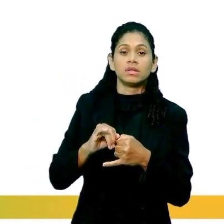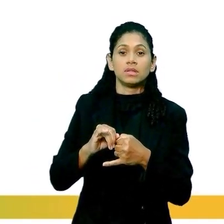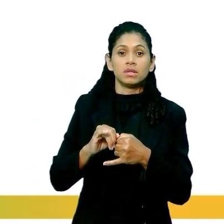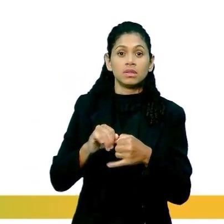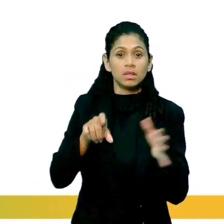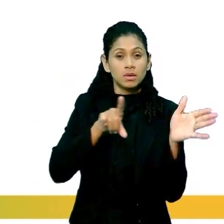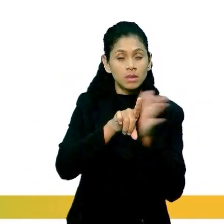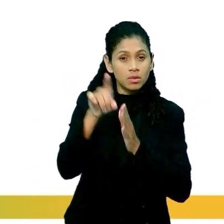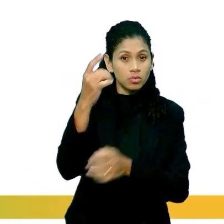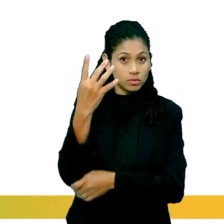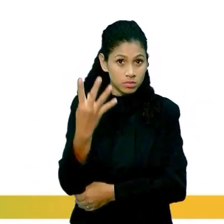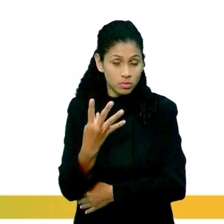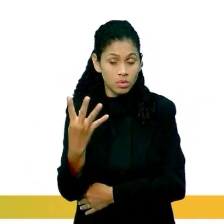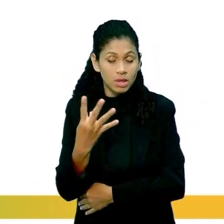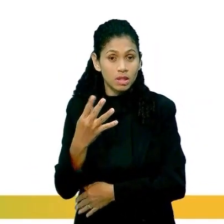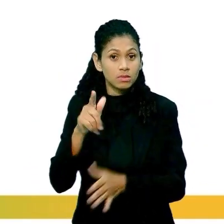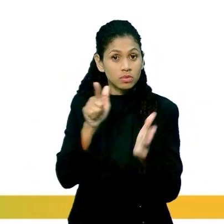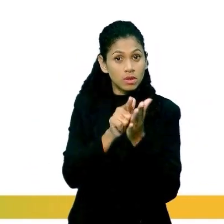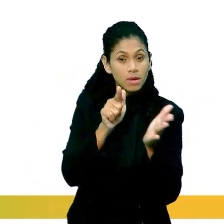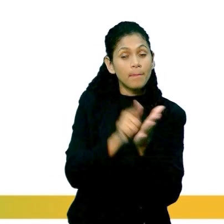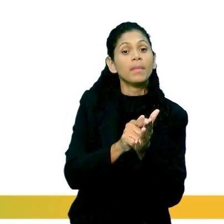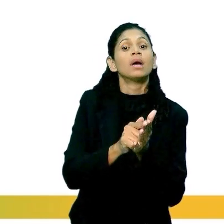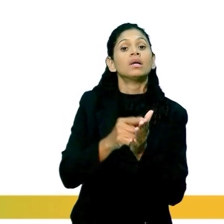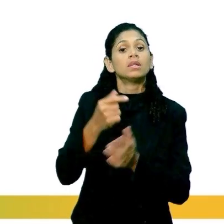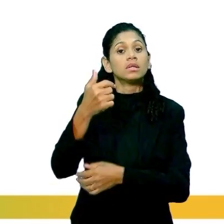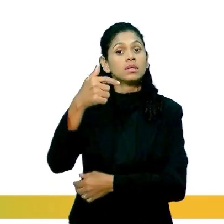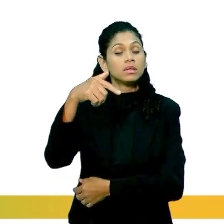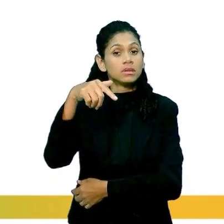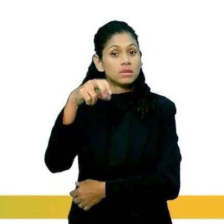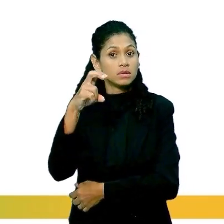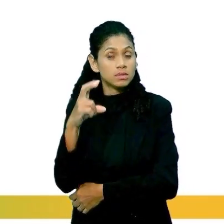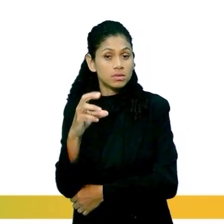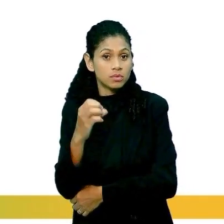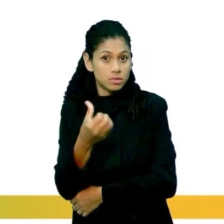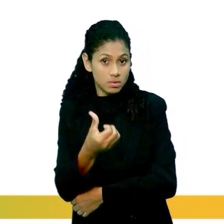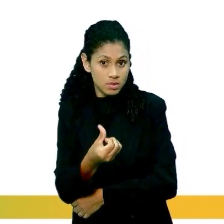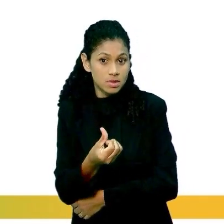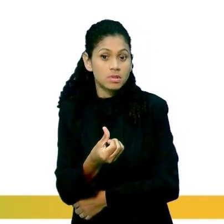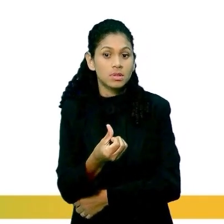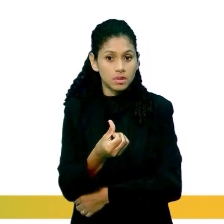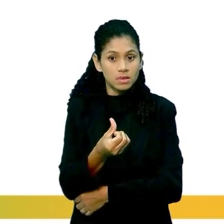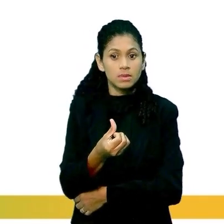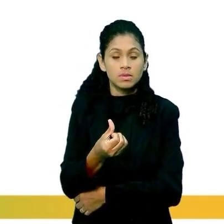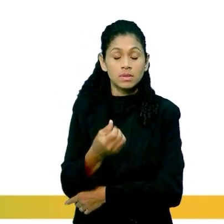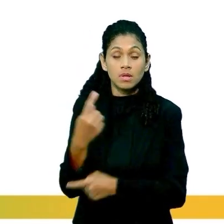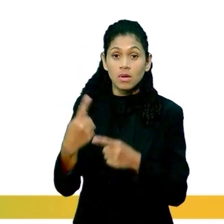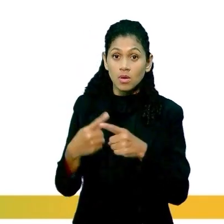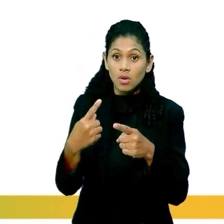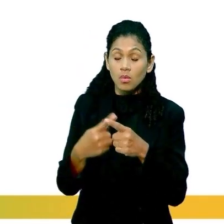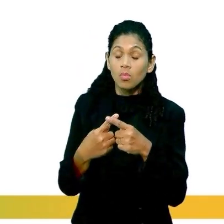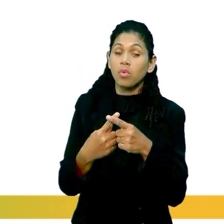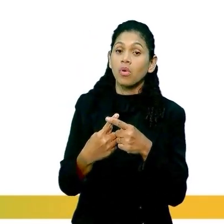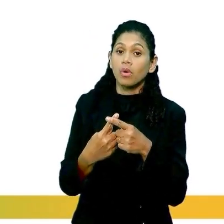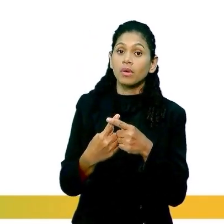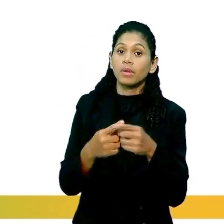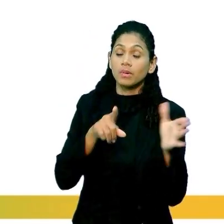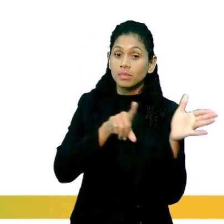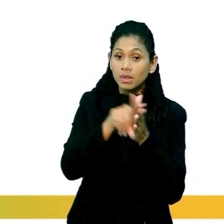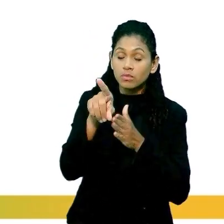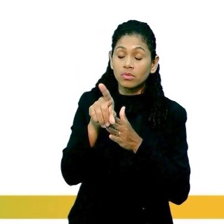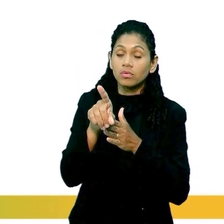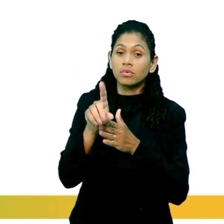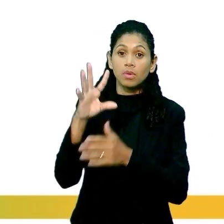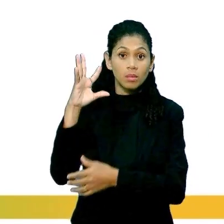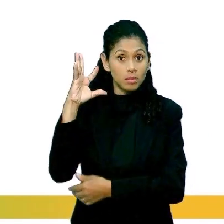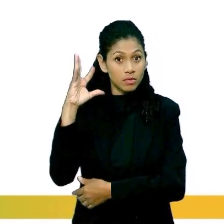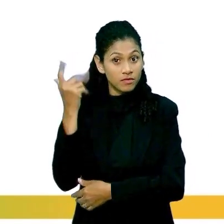lá na página 156 do nosso livro 1, do nosso livro A Prova Enem, porque essa questão nós vamos resolver na próxima